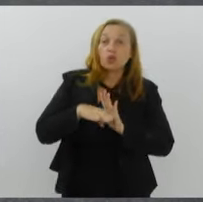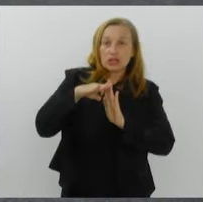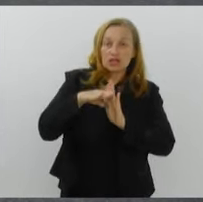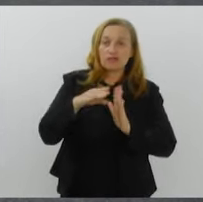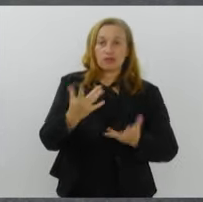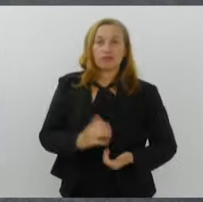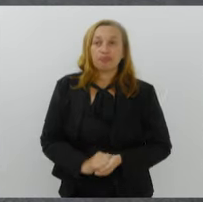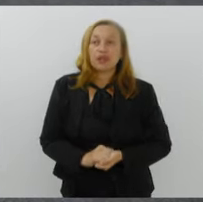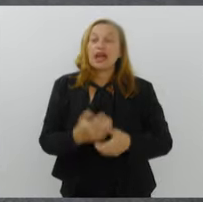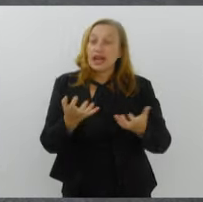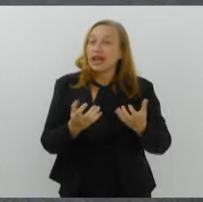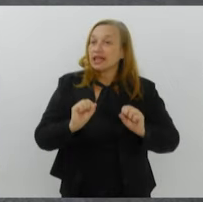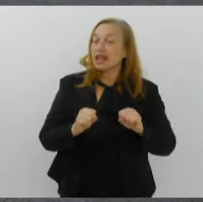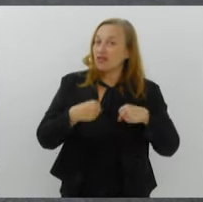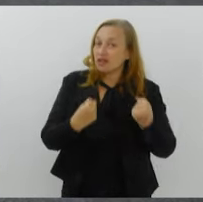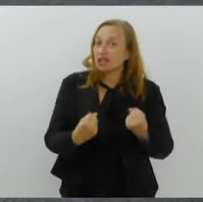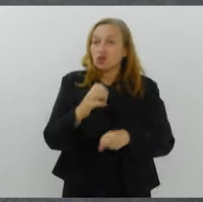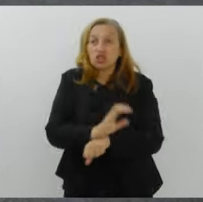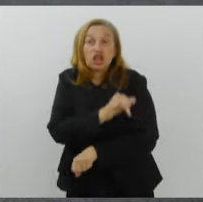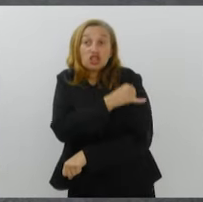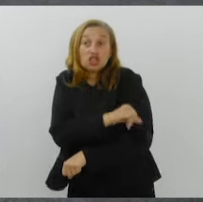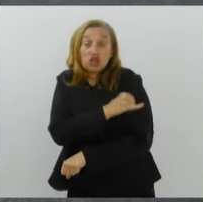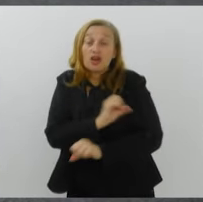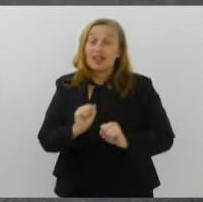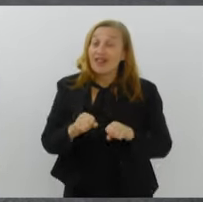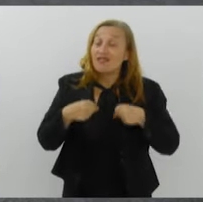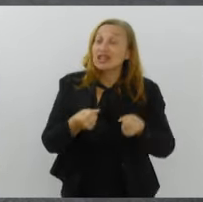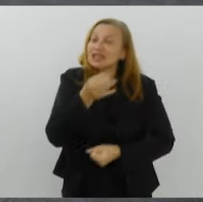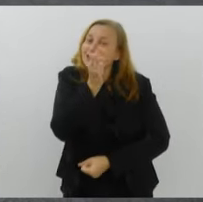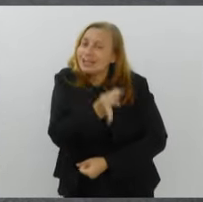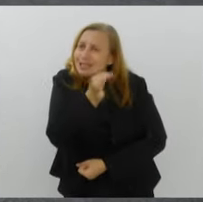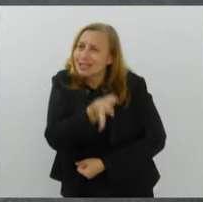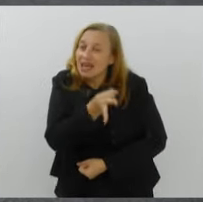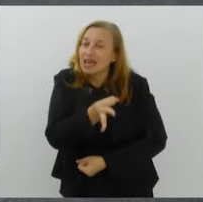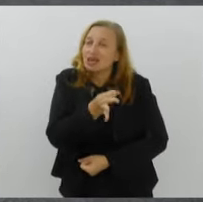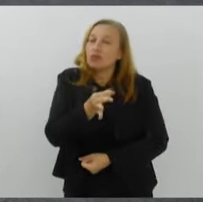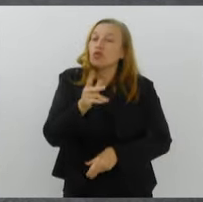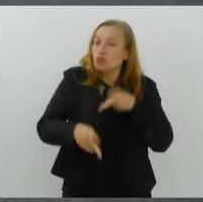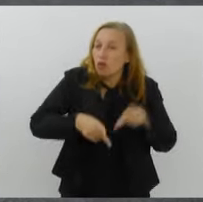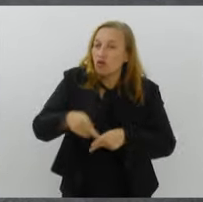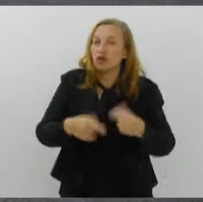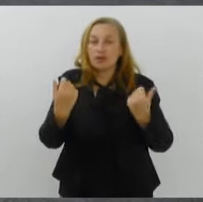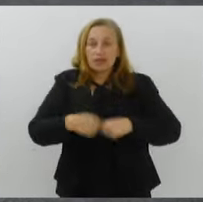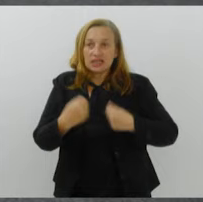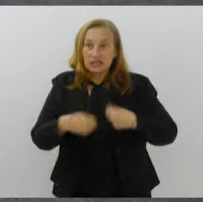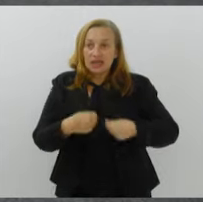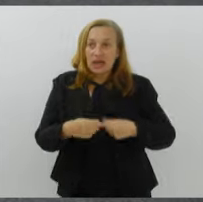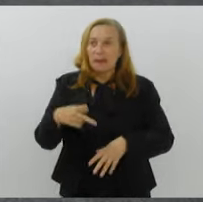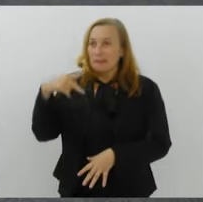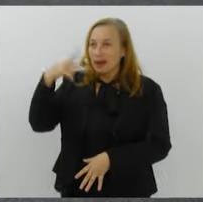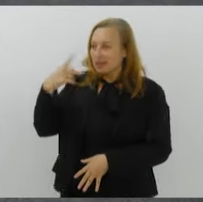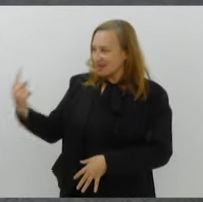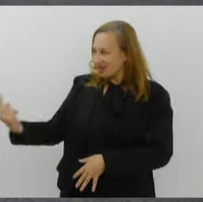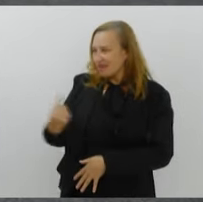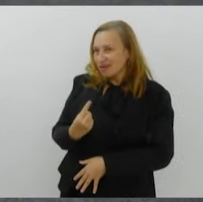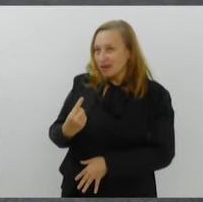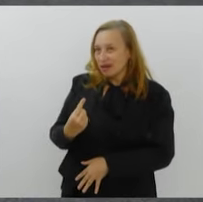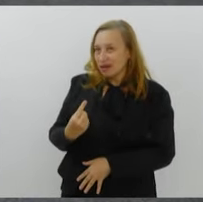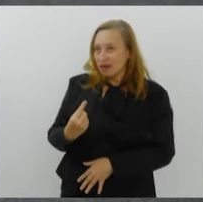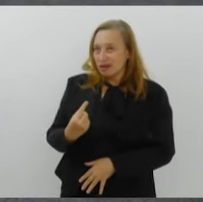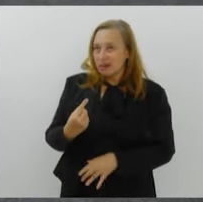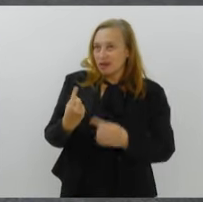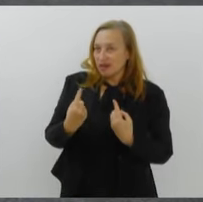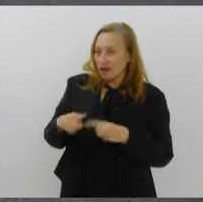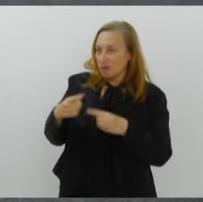querem fazer a defesa do Estado do Rio de Janeiro defendendo, de fato, aqueles que precisam. Parlamentar que vem para cá para ficar